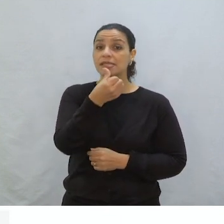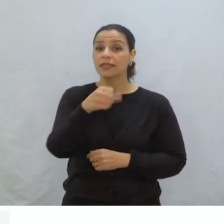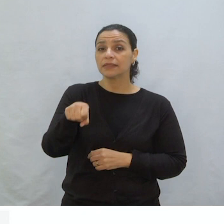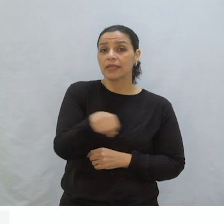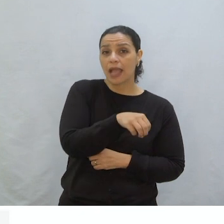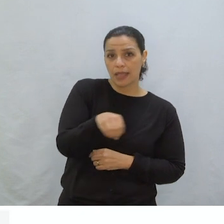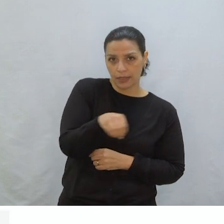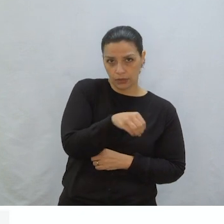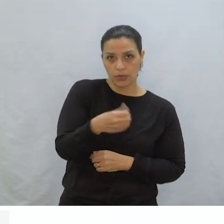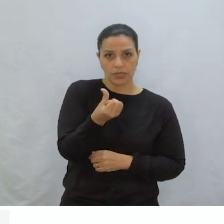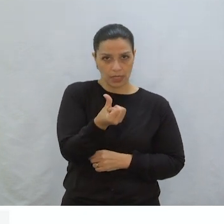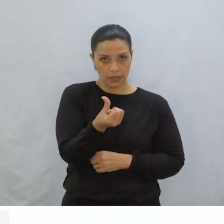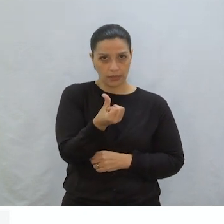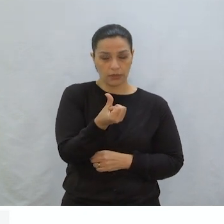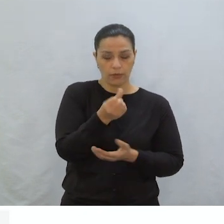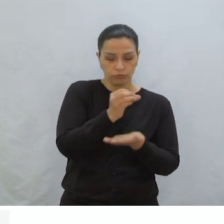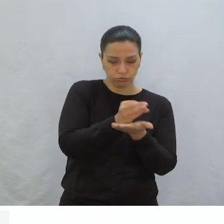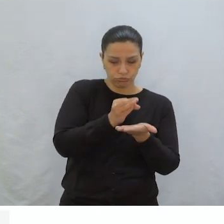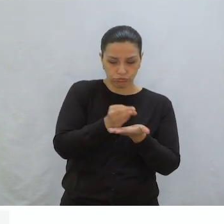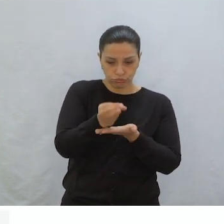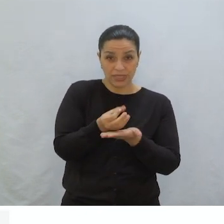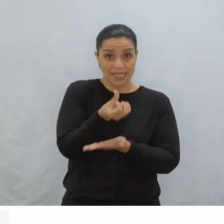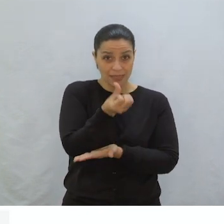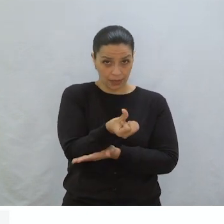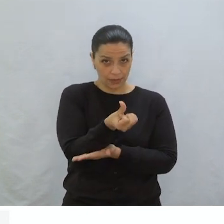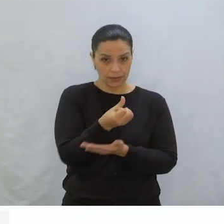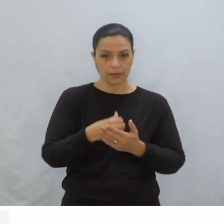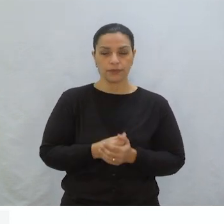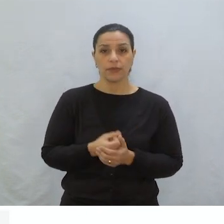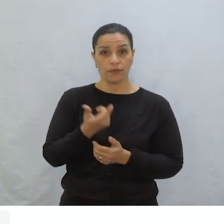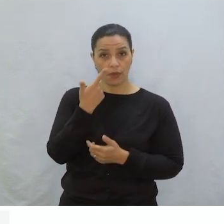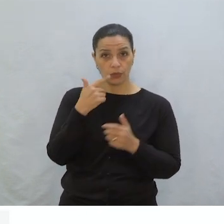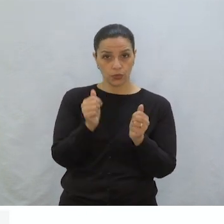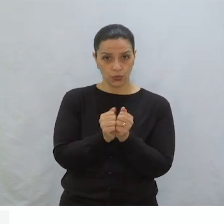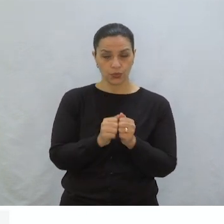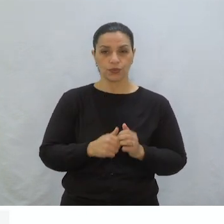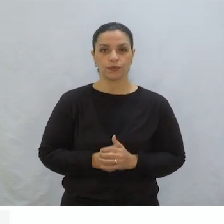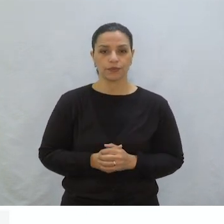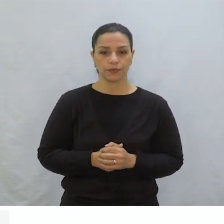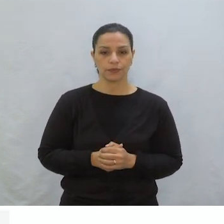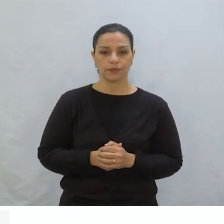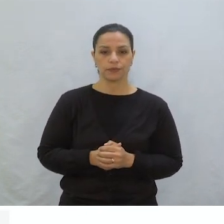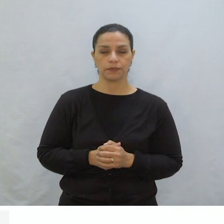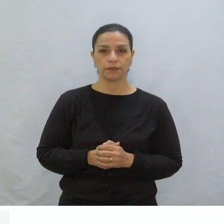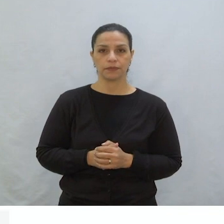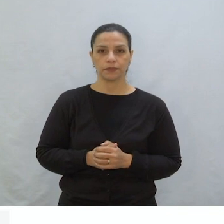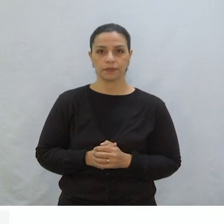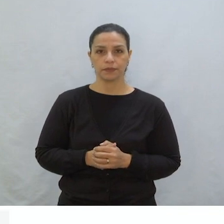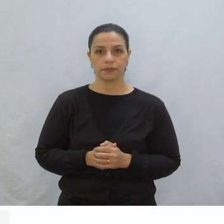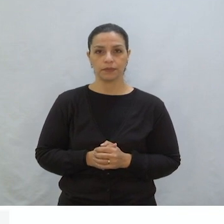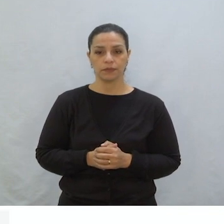trouxe 6 carrinhos. Então, nós vamos separar 6 tampinhas agora. Vamos lá, juntos.